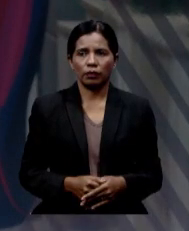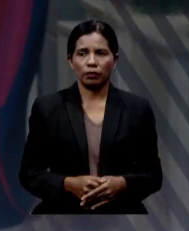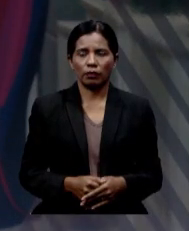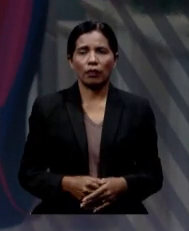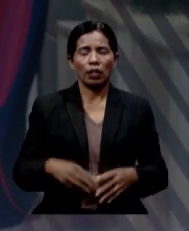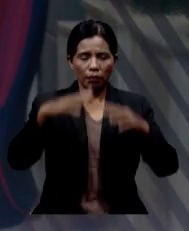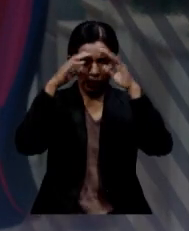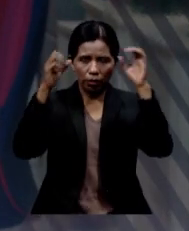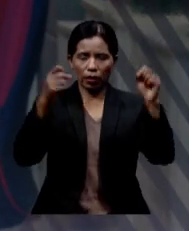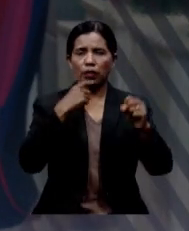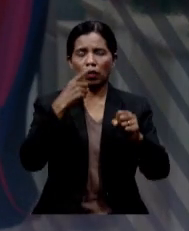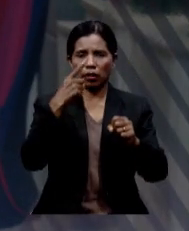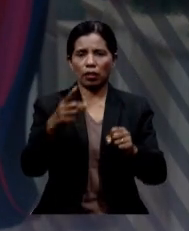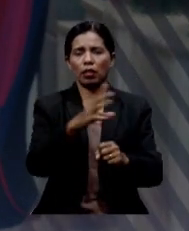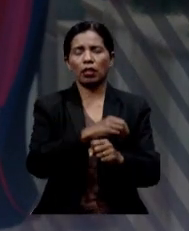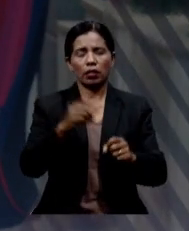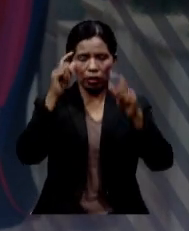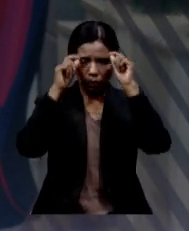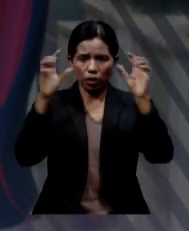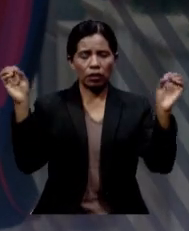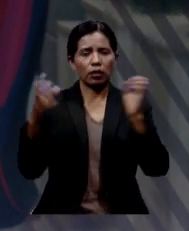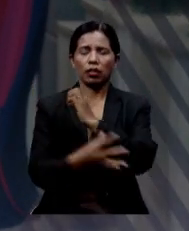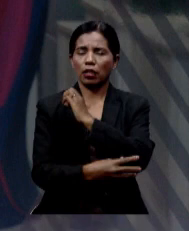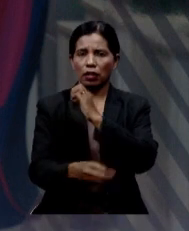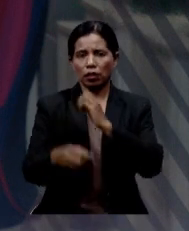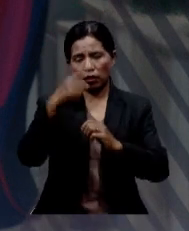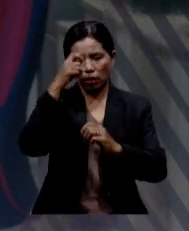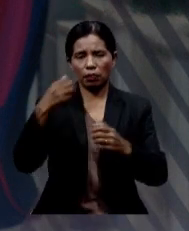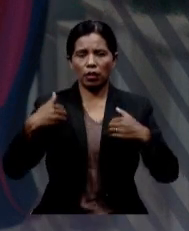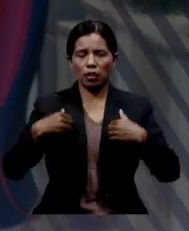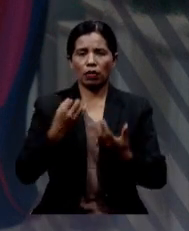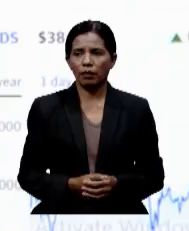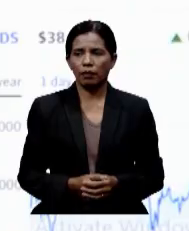Presidente da República de Etém, Timor-Leste, sela bancarrota também o Fundo Soberano.